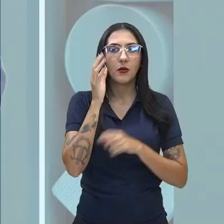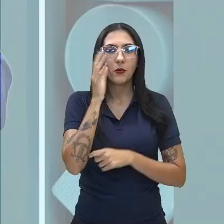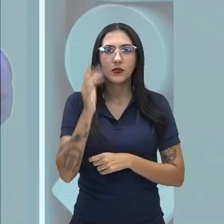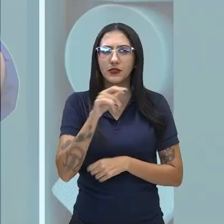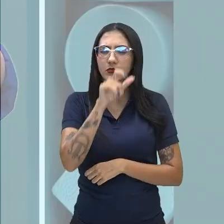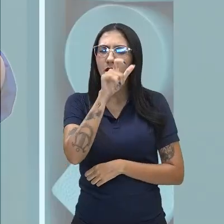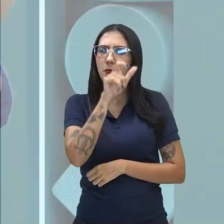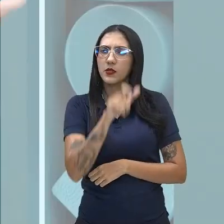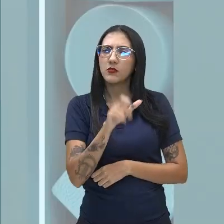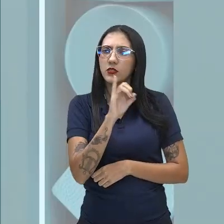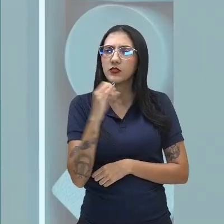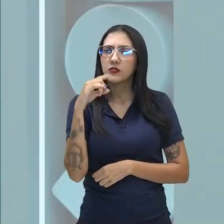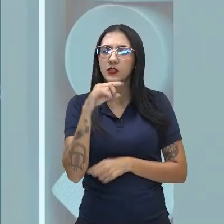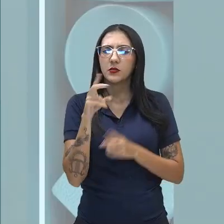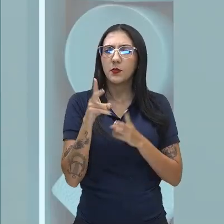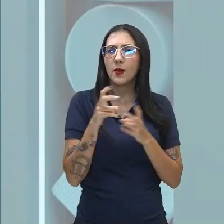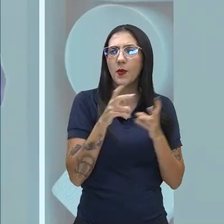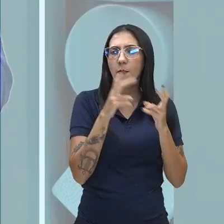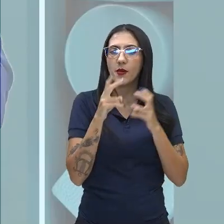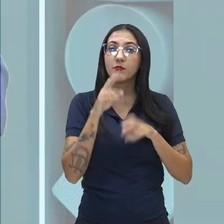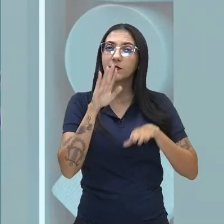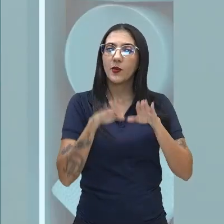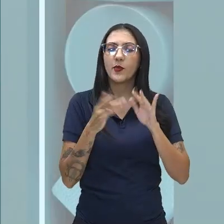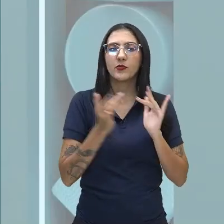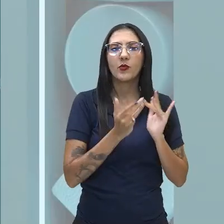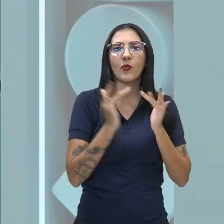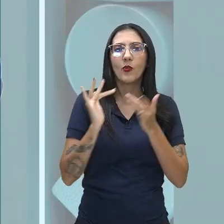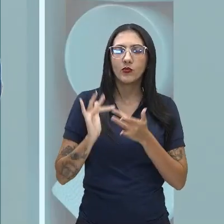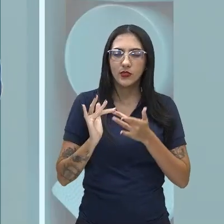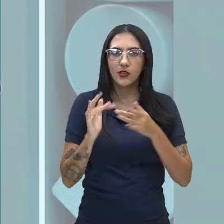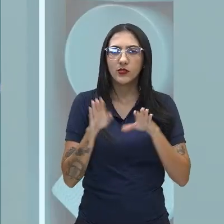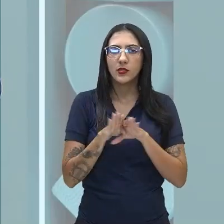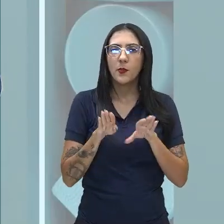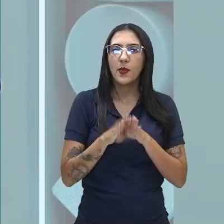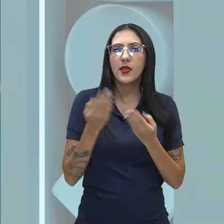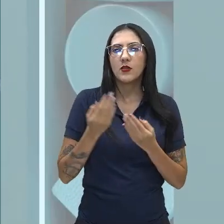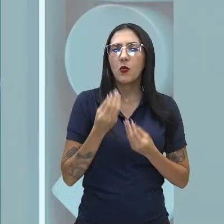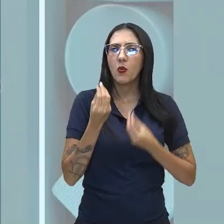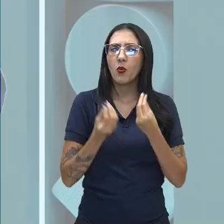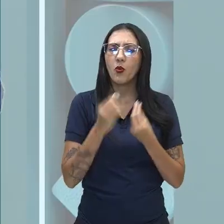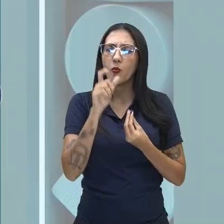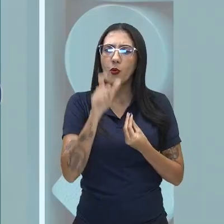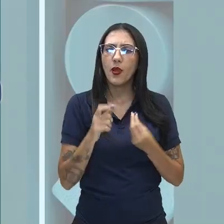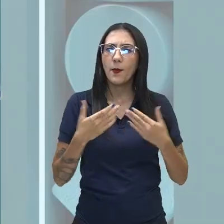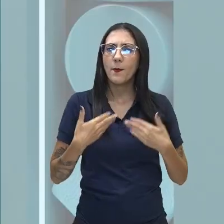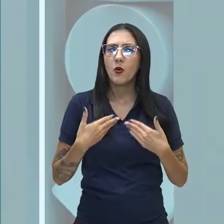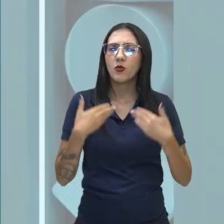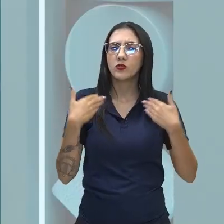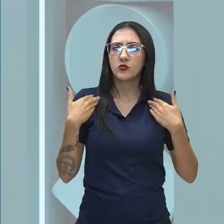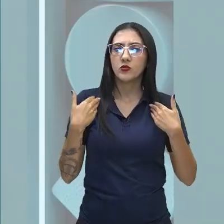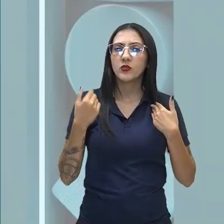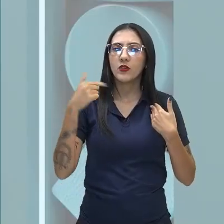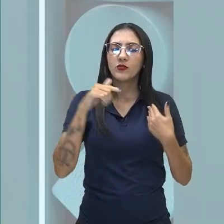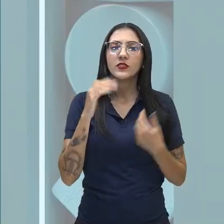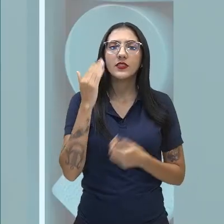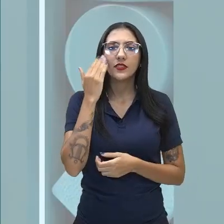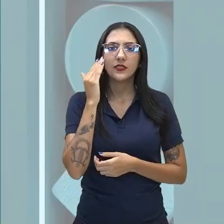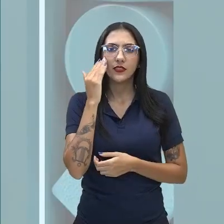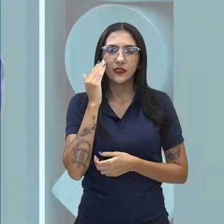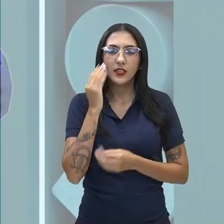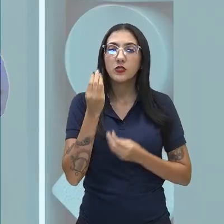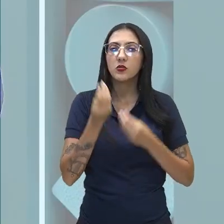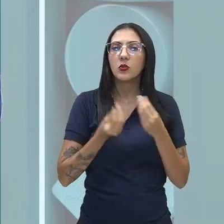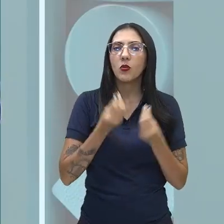daquela pessoa, né? Dependendo do contexto, dependendo como está a postura dela, você percebe, você entende o que se passa com